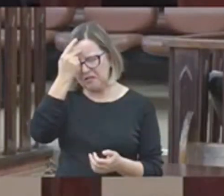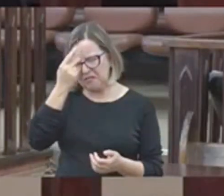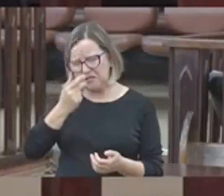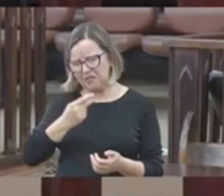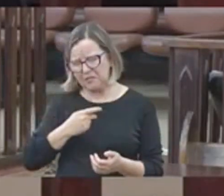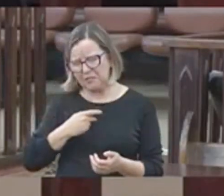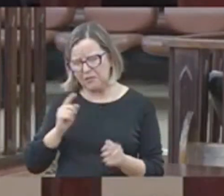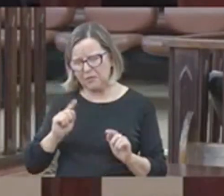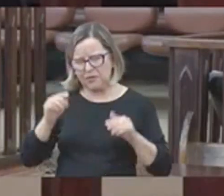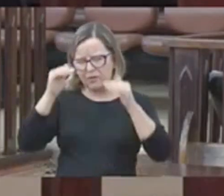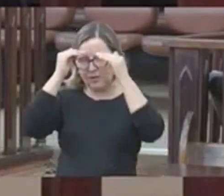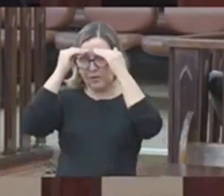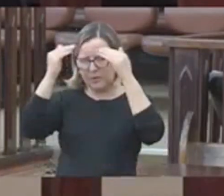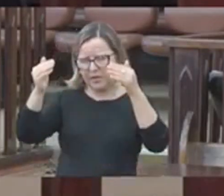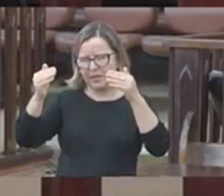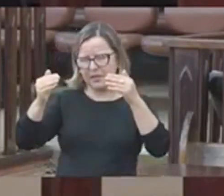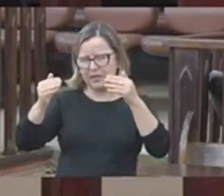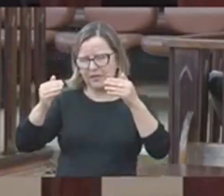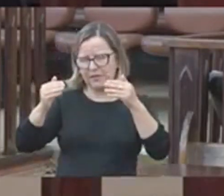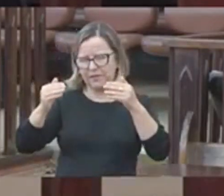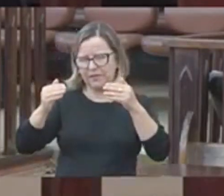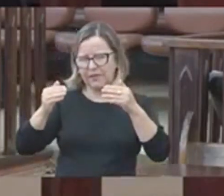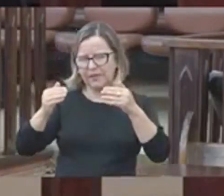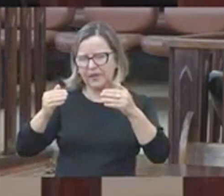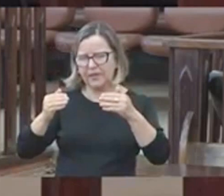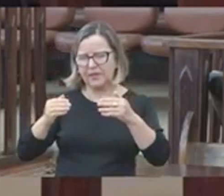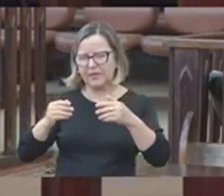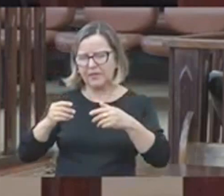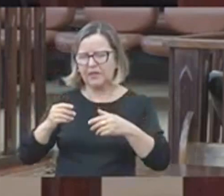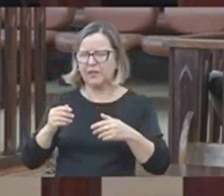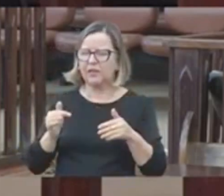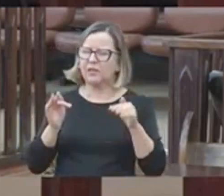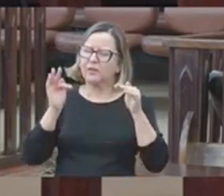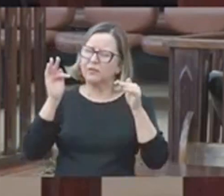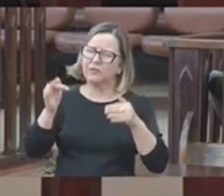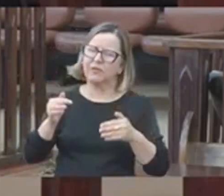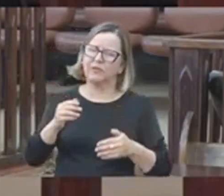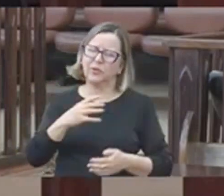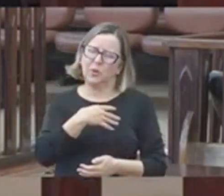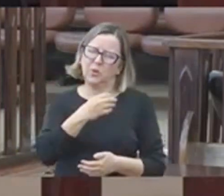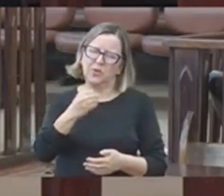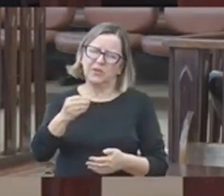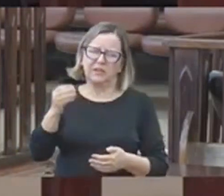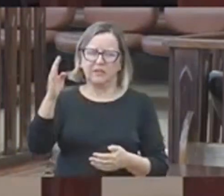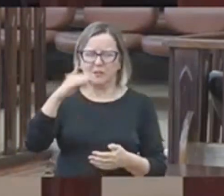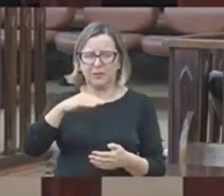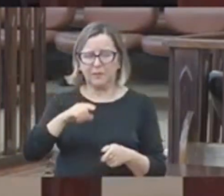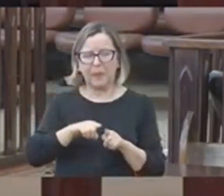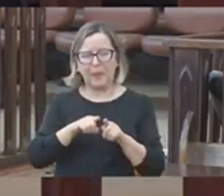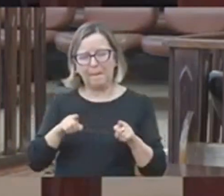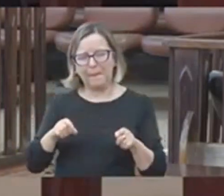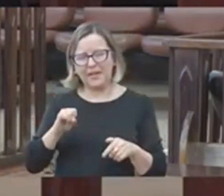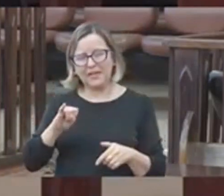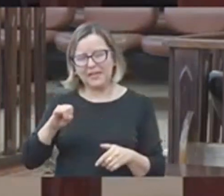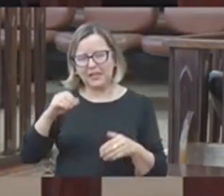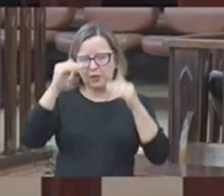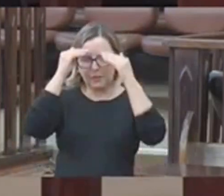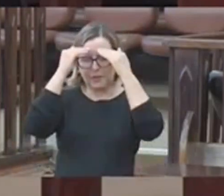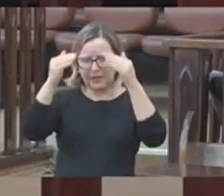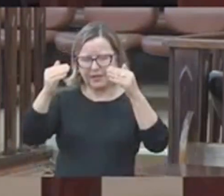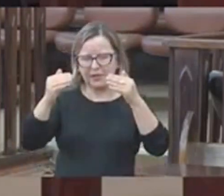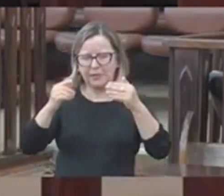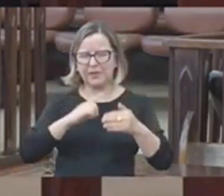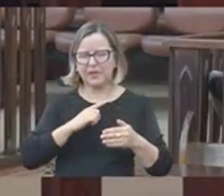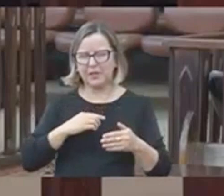e firme, andará em meio às tribulações, mas com alegria no coração. Pai,